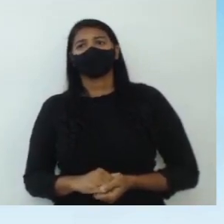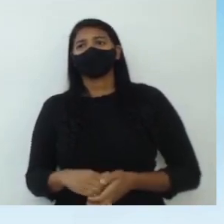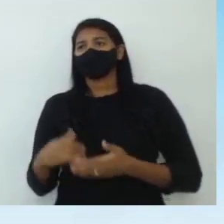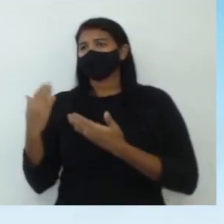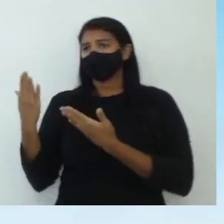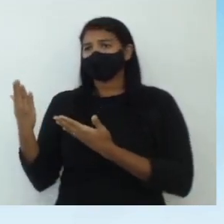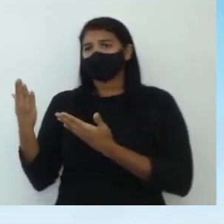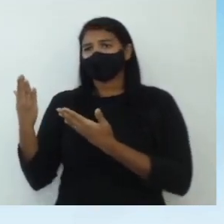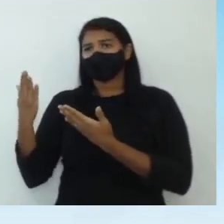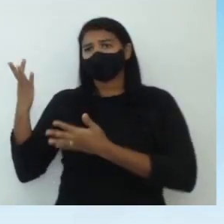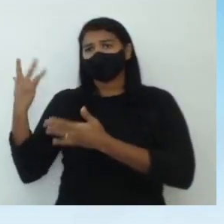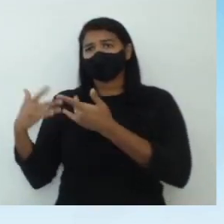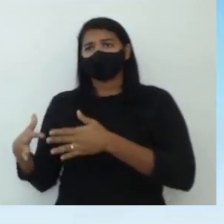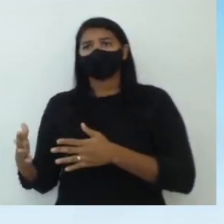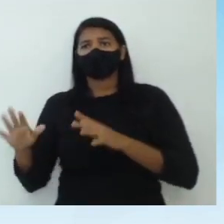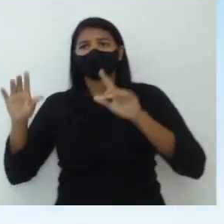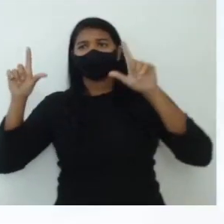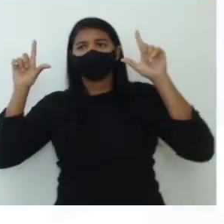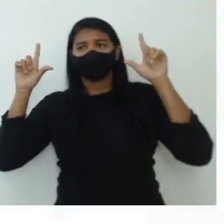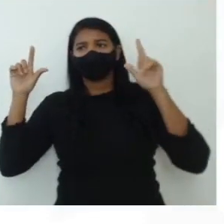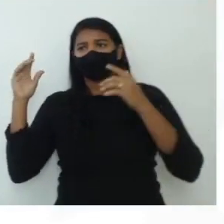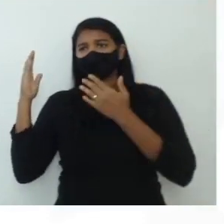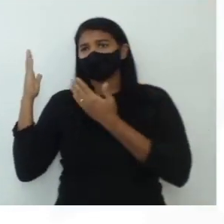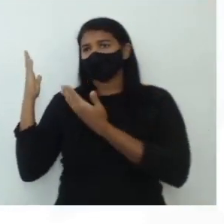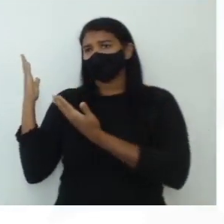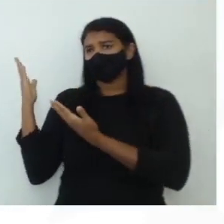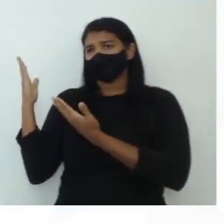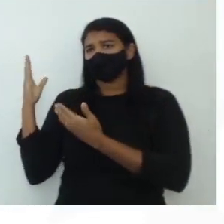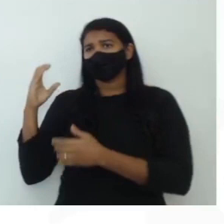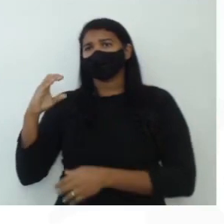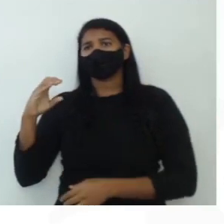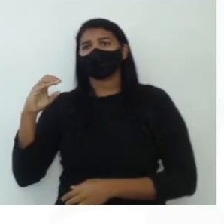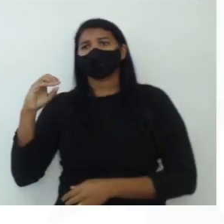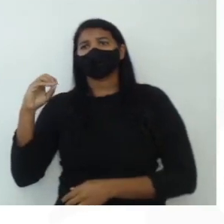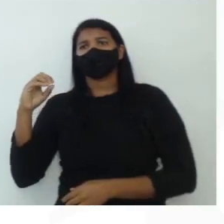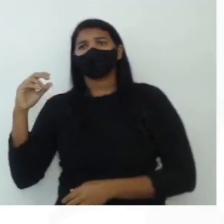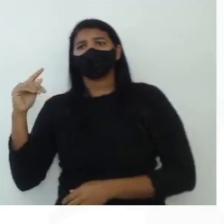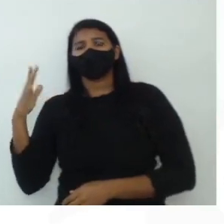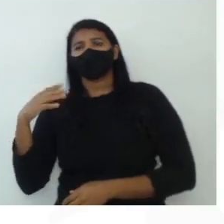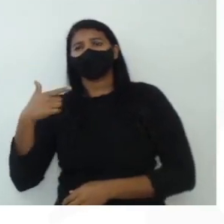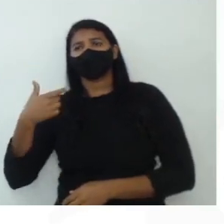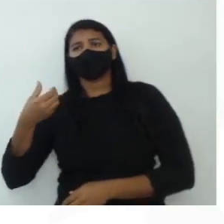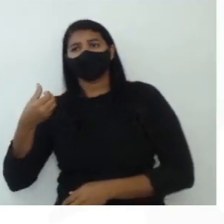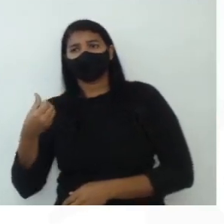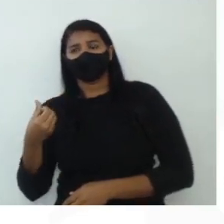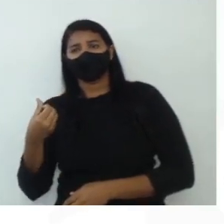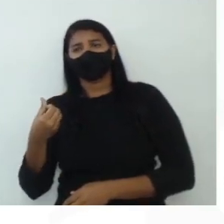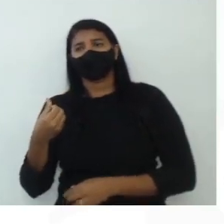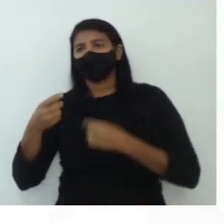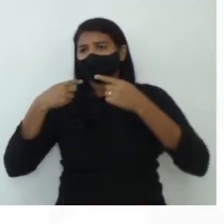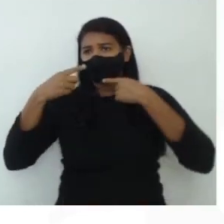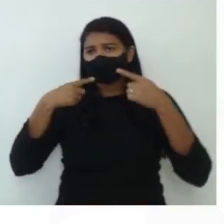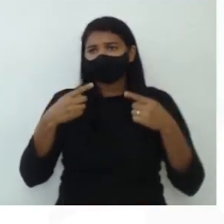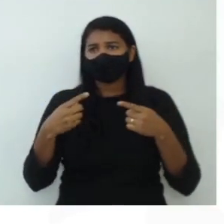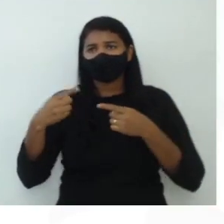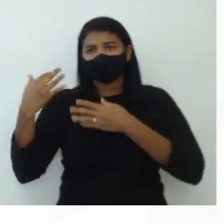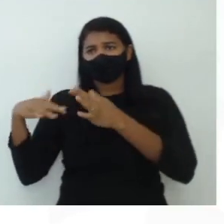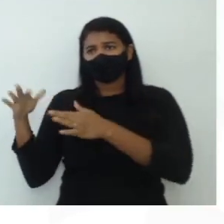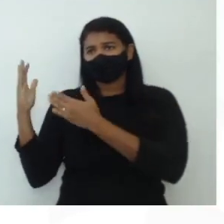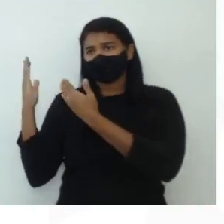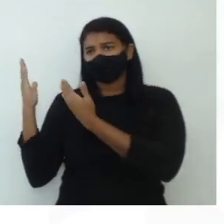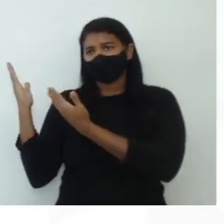da COP, tem uma imagem aí no slide justamente referente, não é, a COP, e aí a gente vai bater um papinho sobre